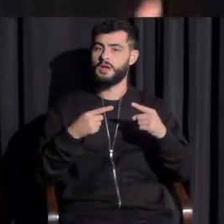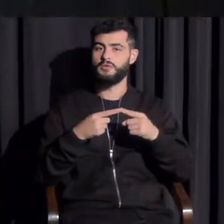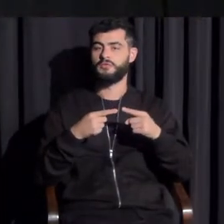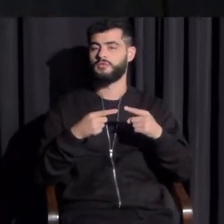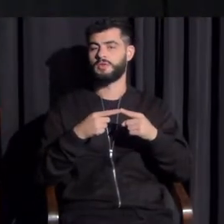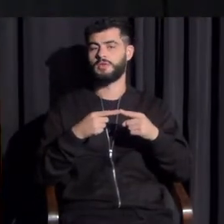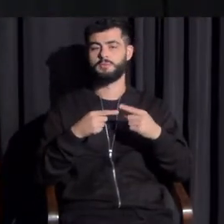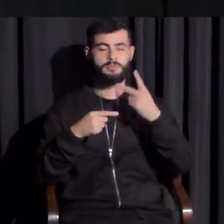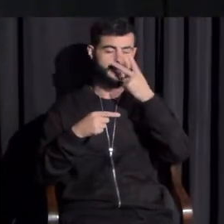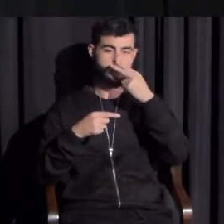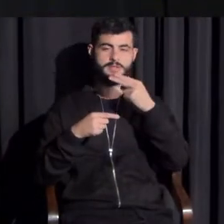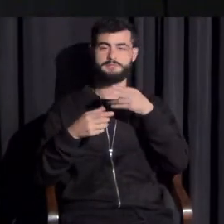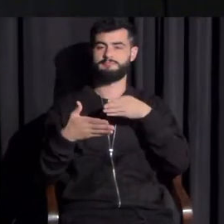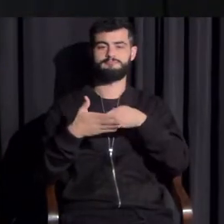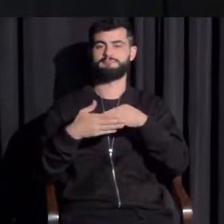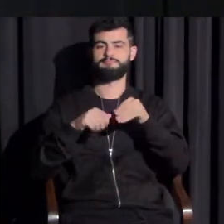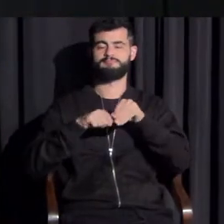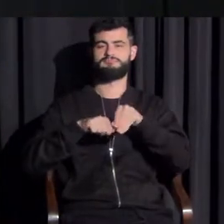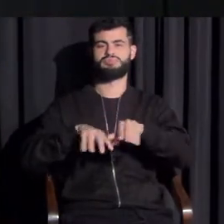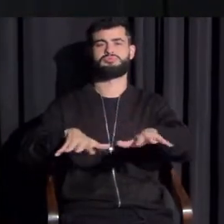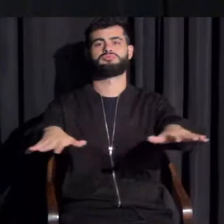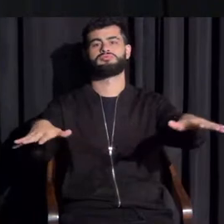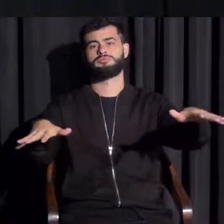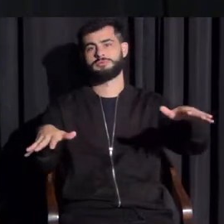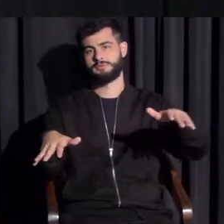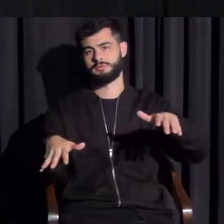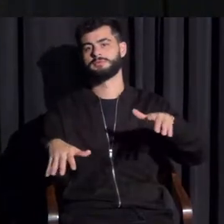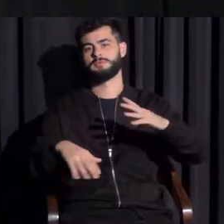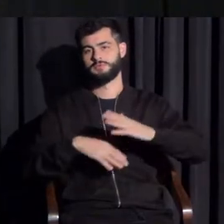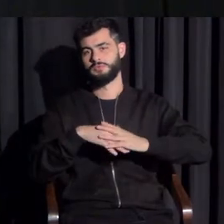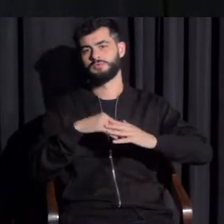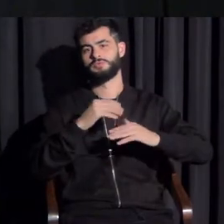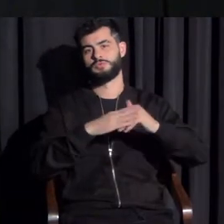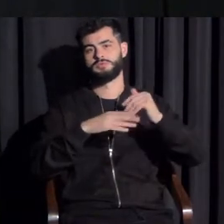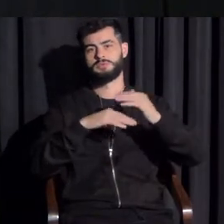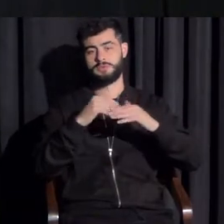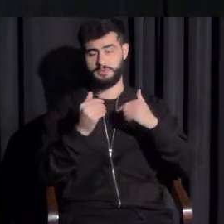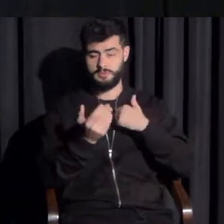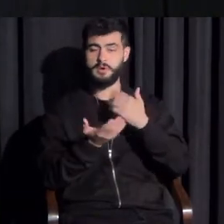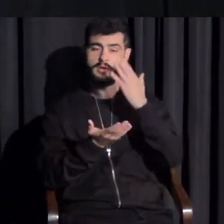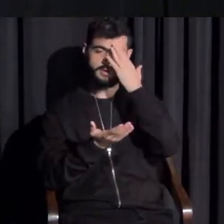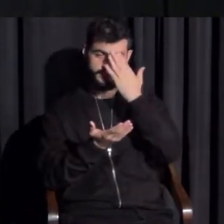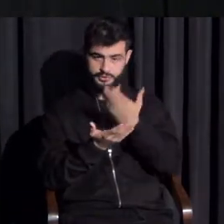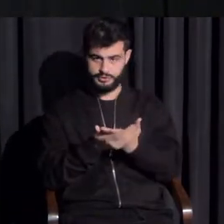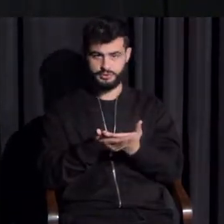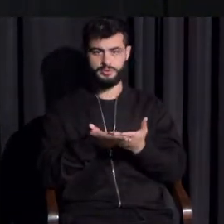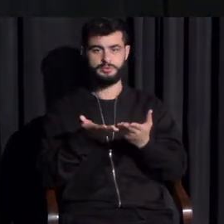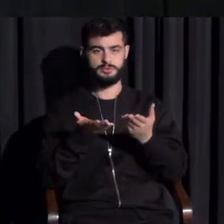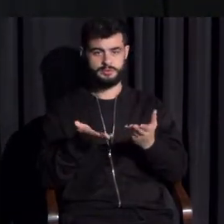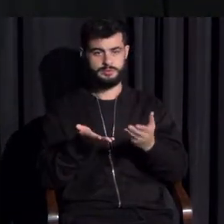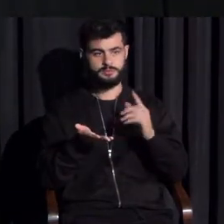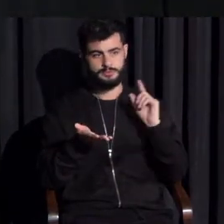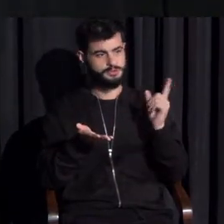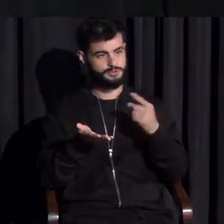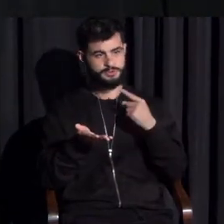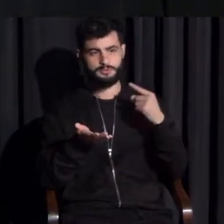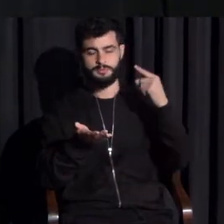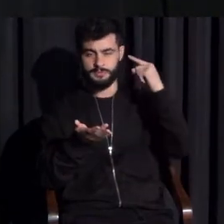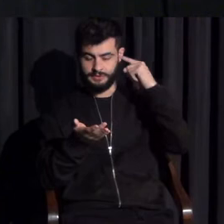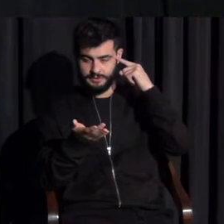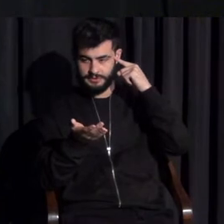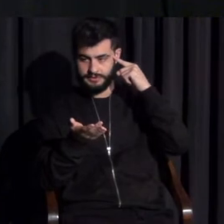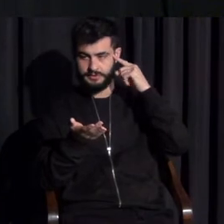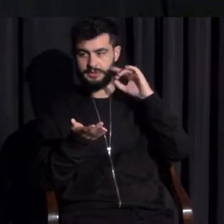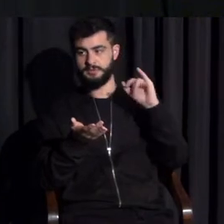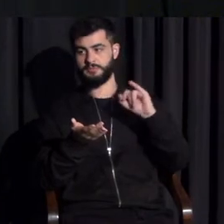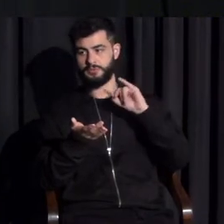esparrama. Né? Construindo, e aí quero acreditar nisso, e acredito nisso, é algo para a gente pensar junto, né?